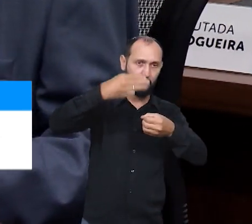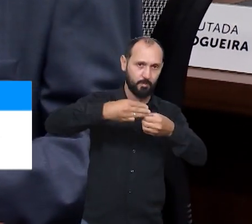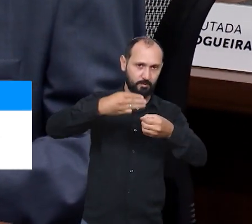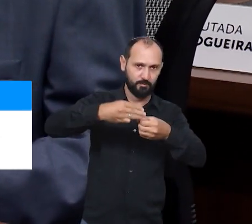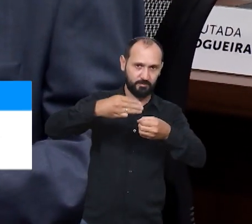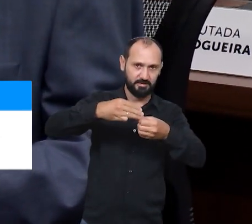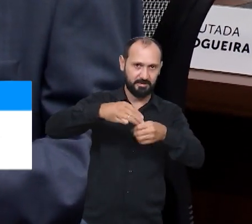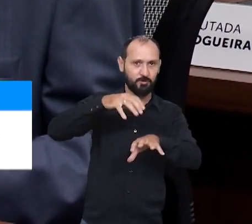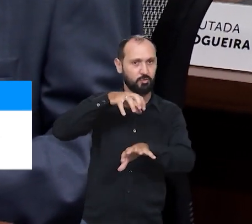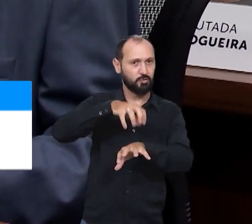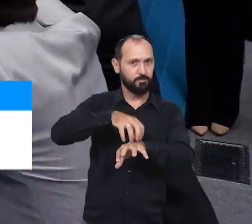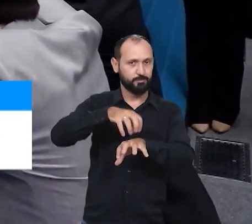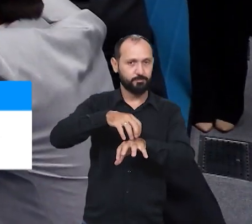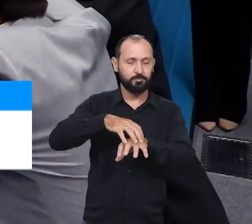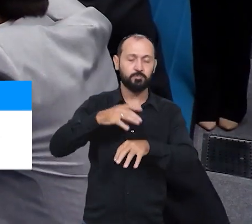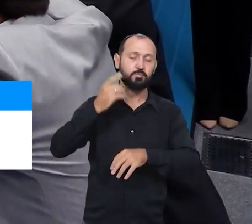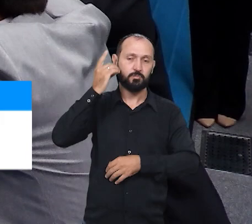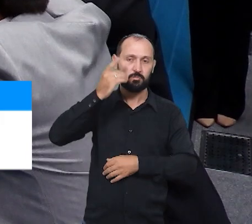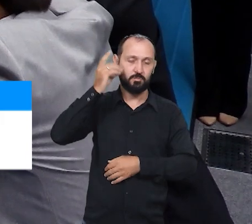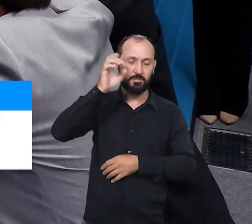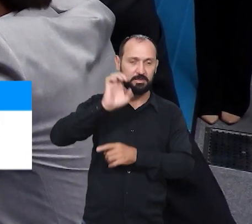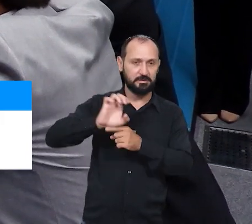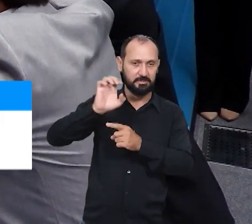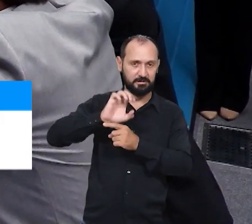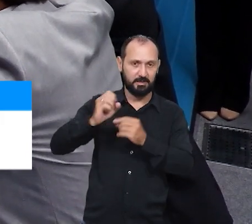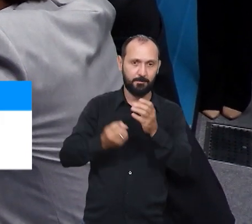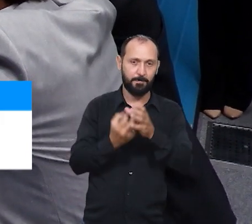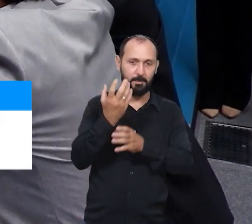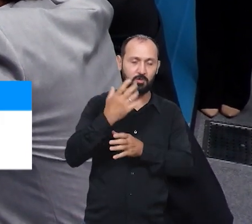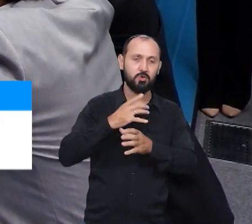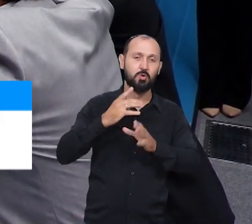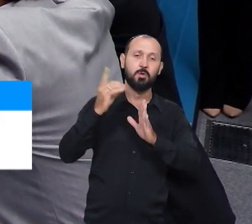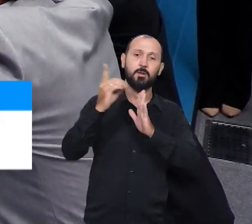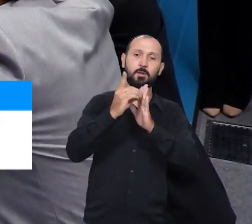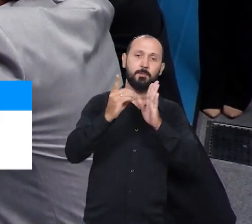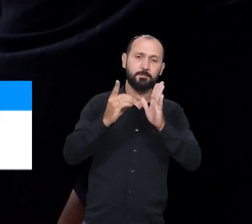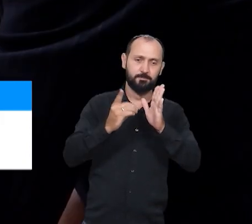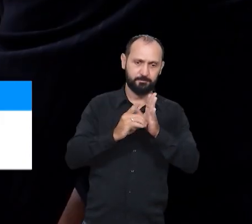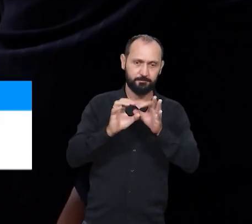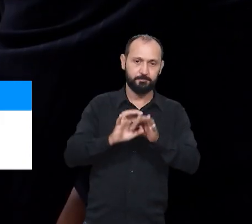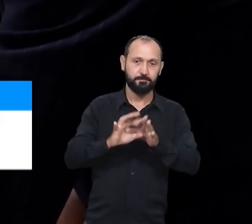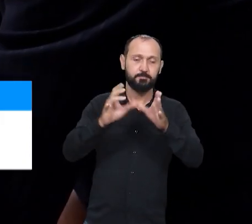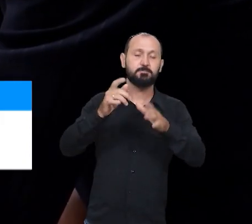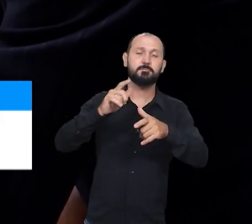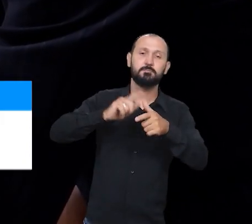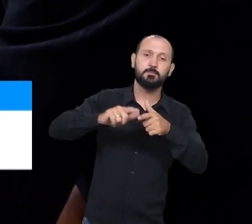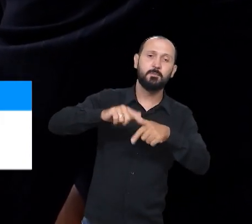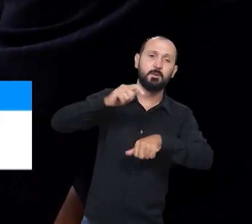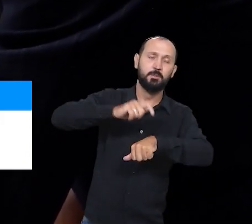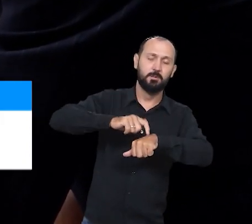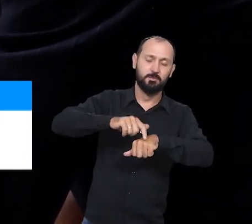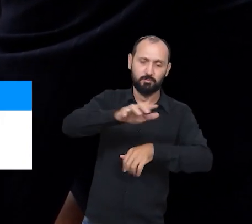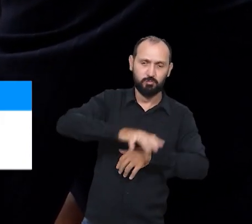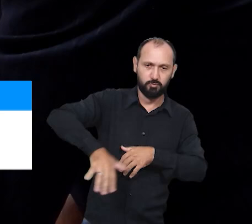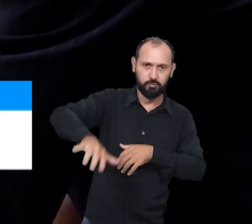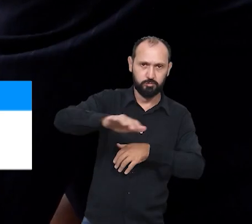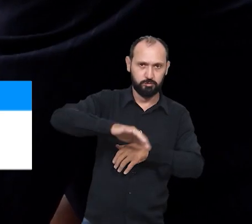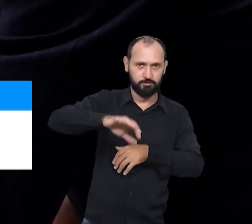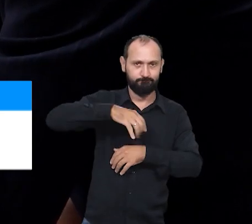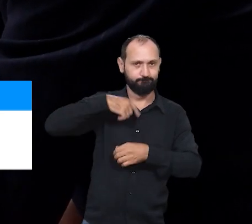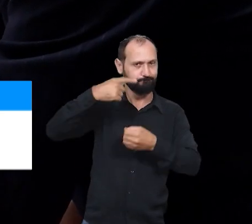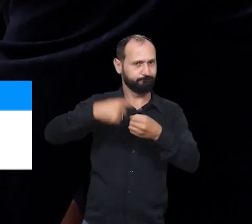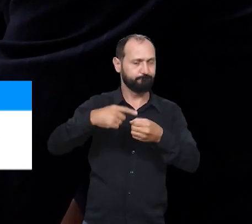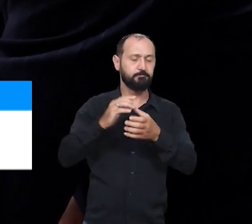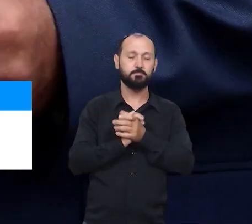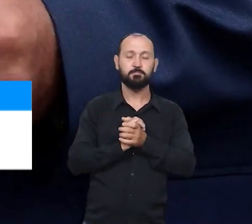afetaram o município de Naviraí, os deputados estaduais aprovaram o decreto que estabelece o estado de calamidade pública